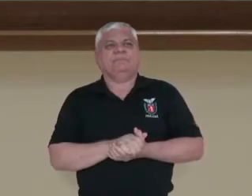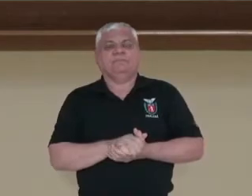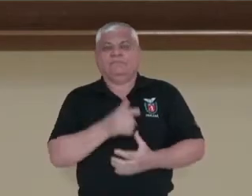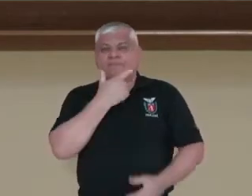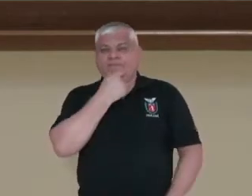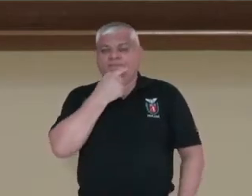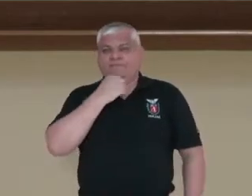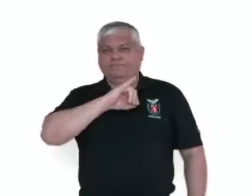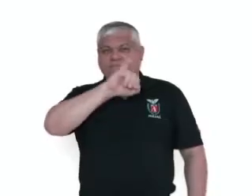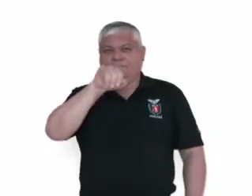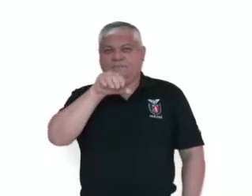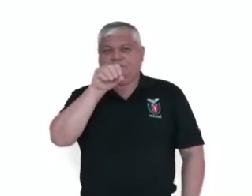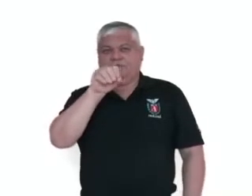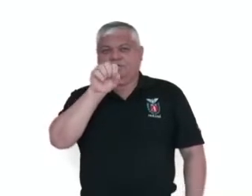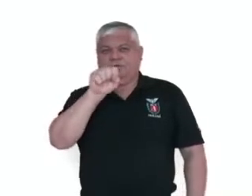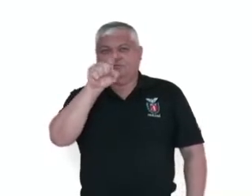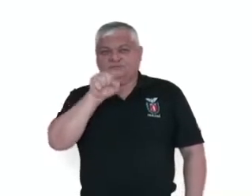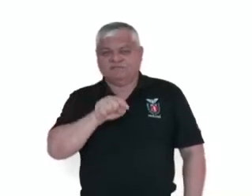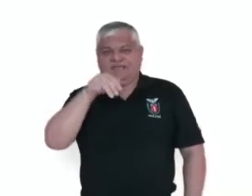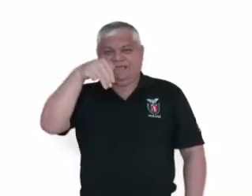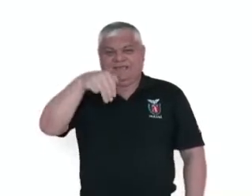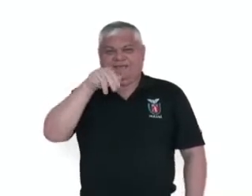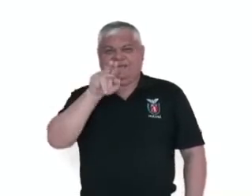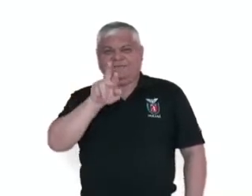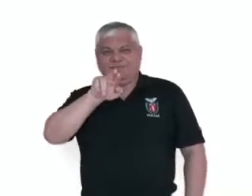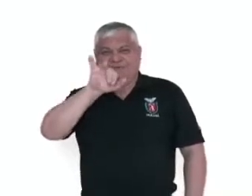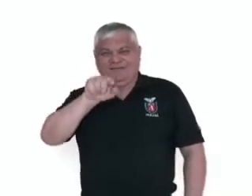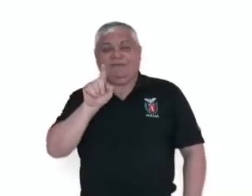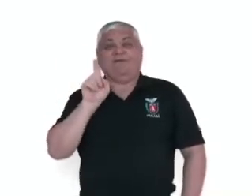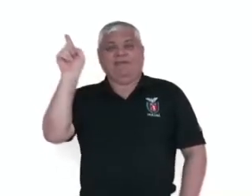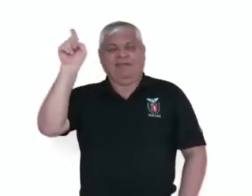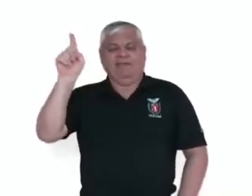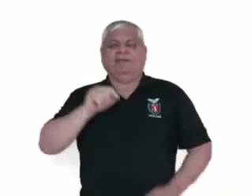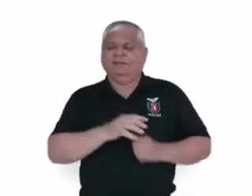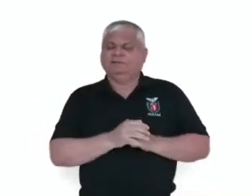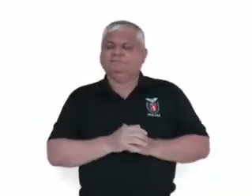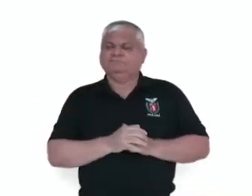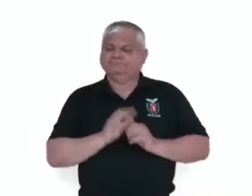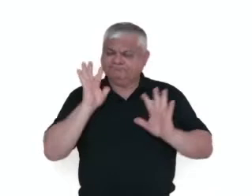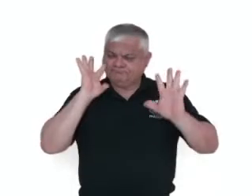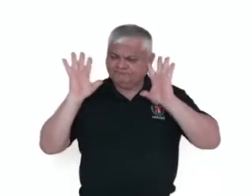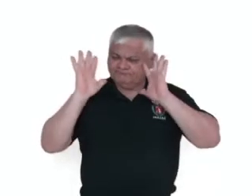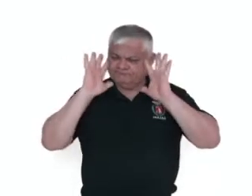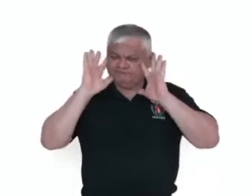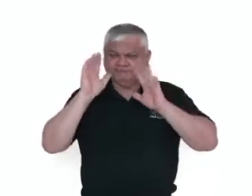O José Murilo de Carvalho, um intelectual, pensador das cidadanias, ele vai